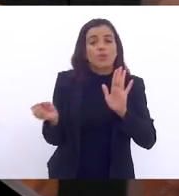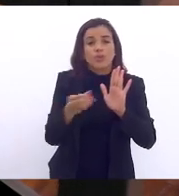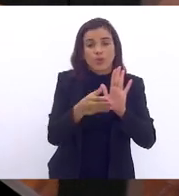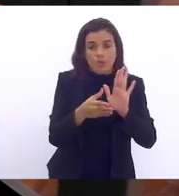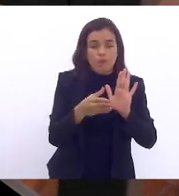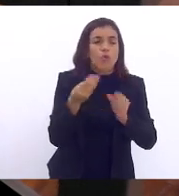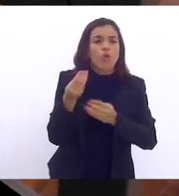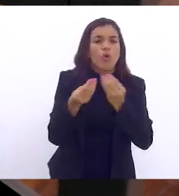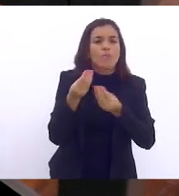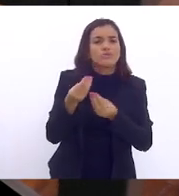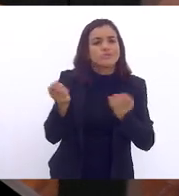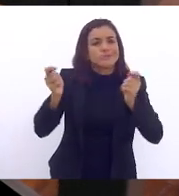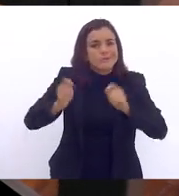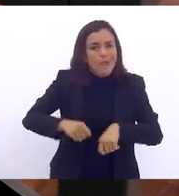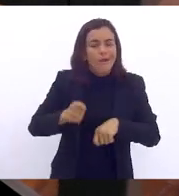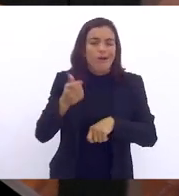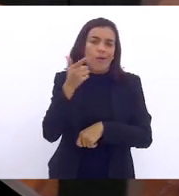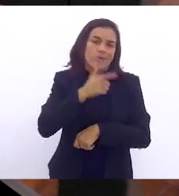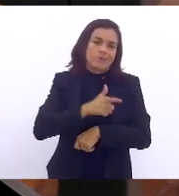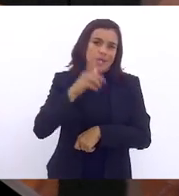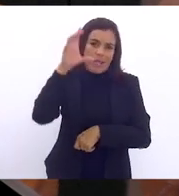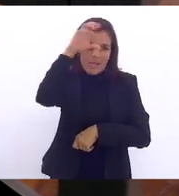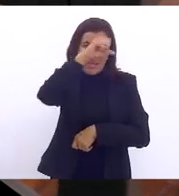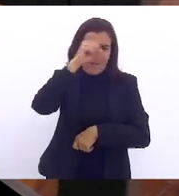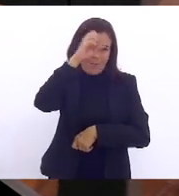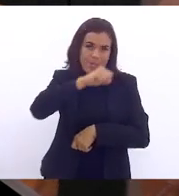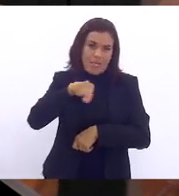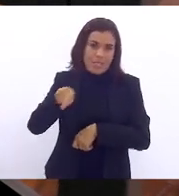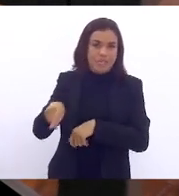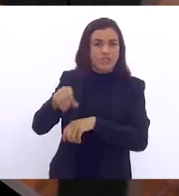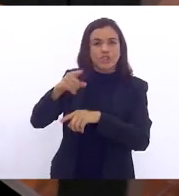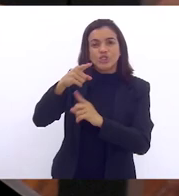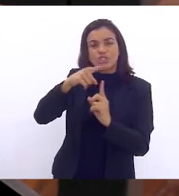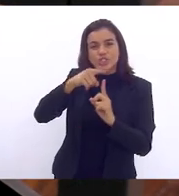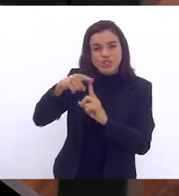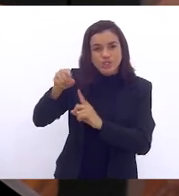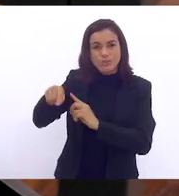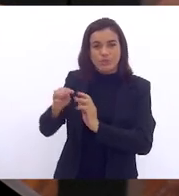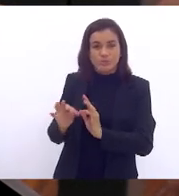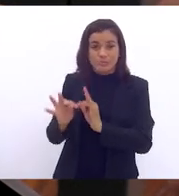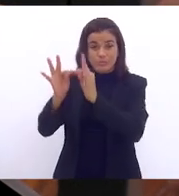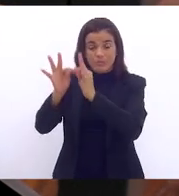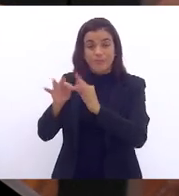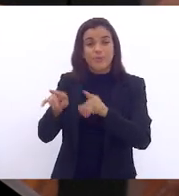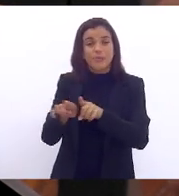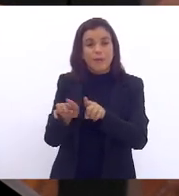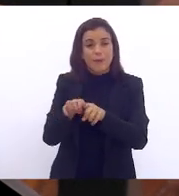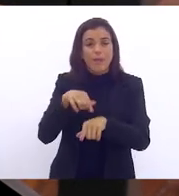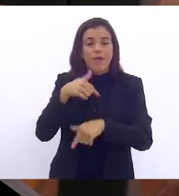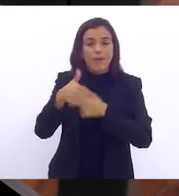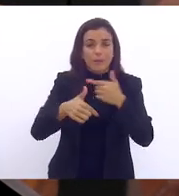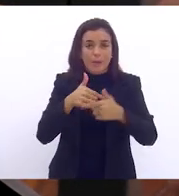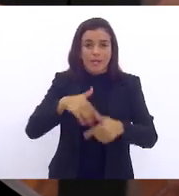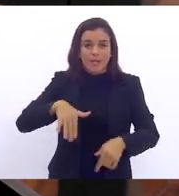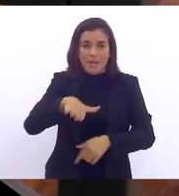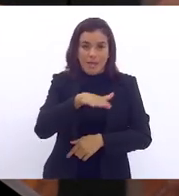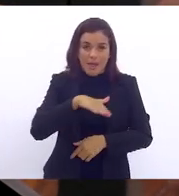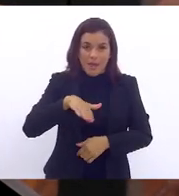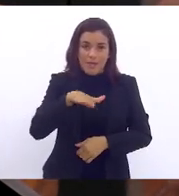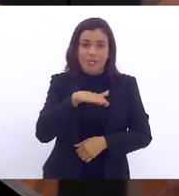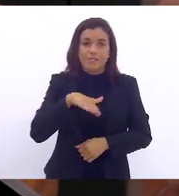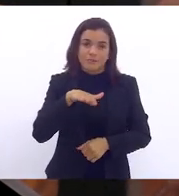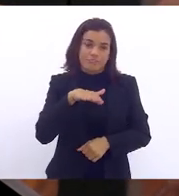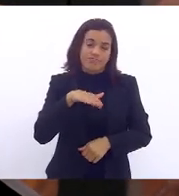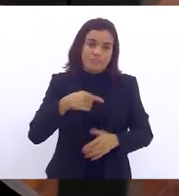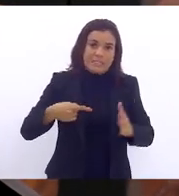que a gente pode aprender com vocês a melhorar essa tecnologia a gente entende Eu também faço gestão da área de ouvidoria a gente entende também que tem